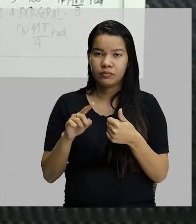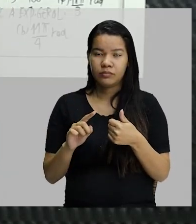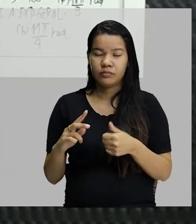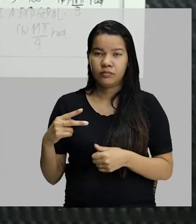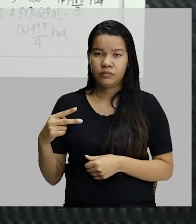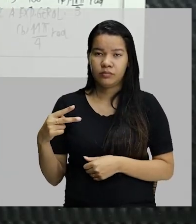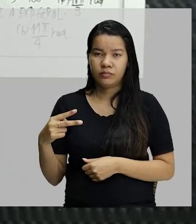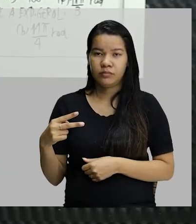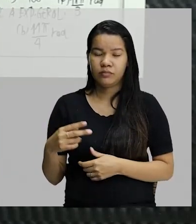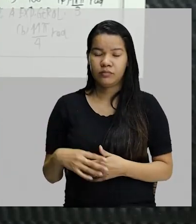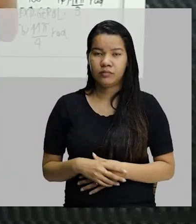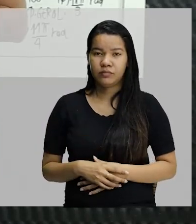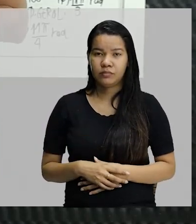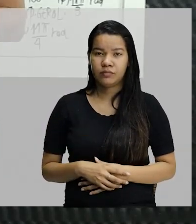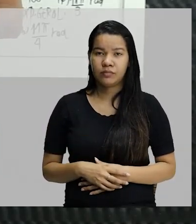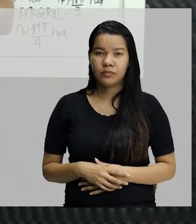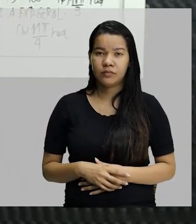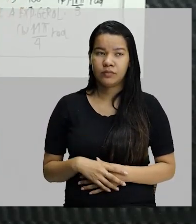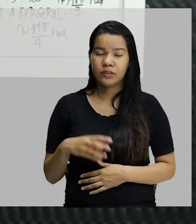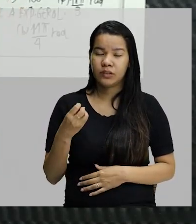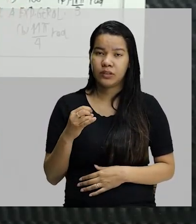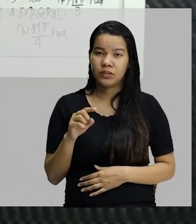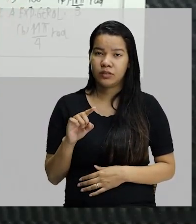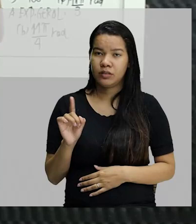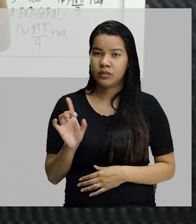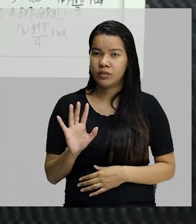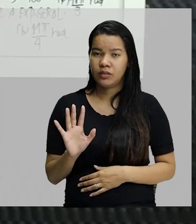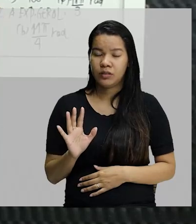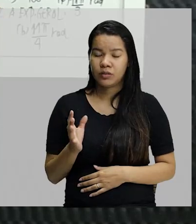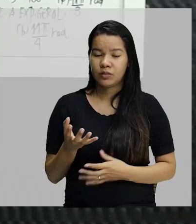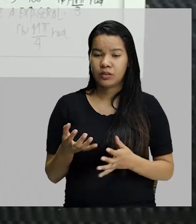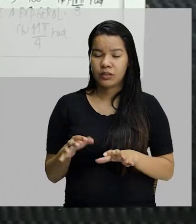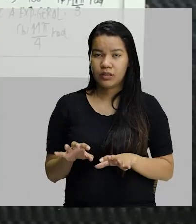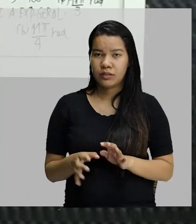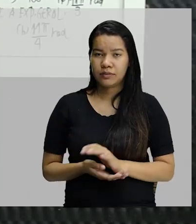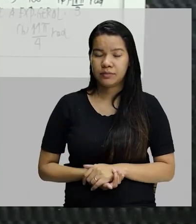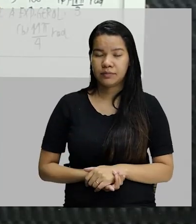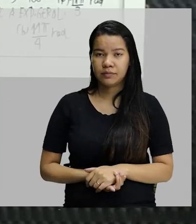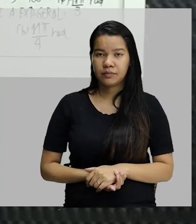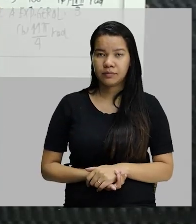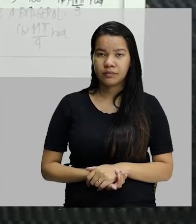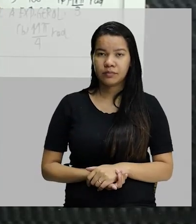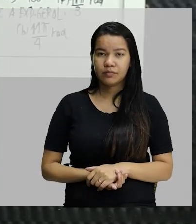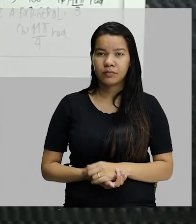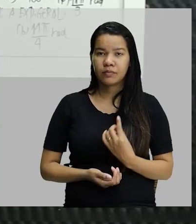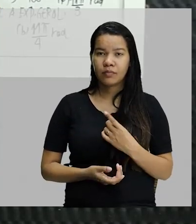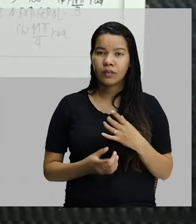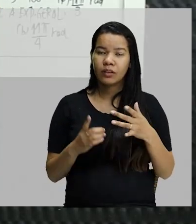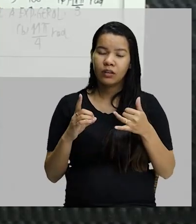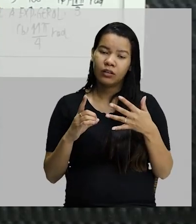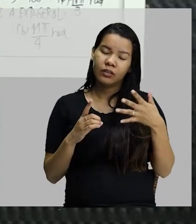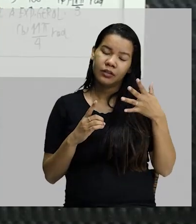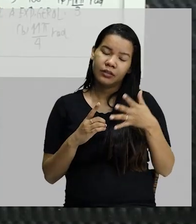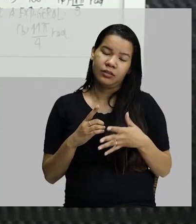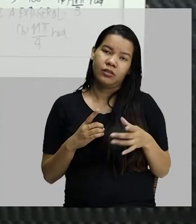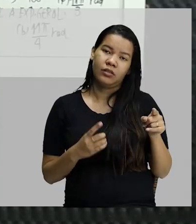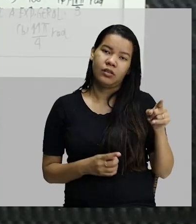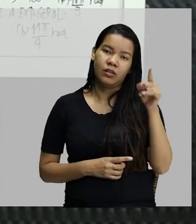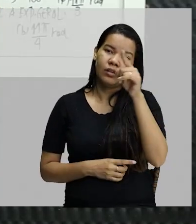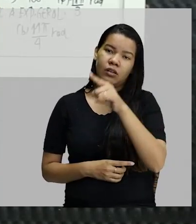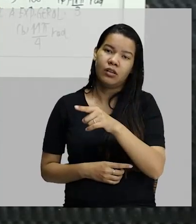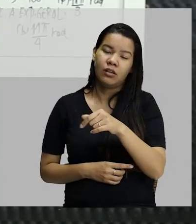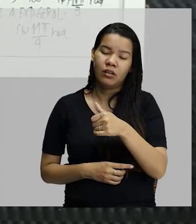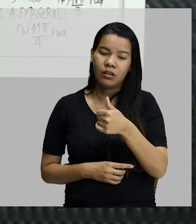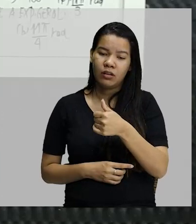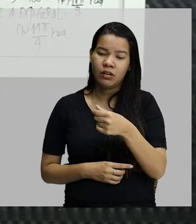sentido anti-horário. Caso isso não ocorra, certo? Determinamos o seu arco de primeira volta. Tá?